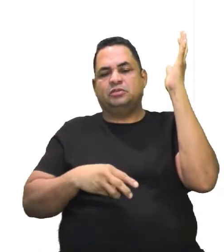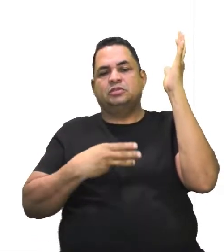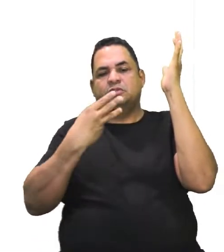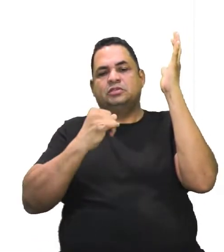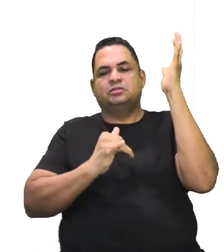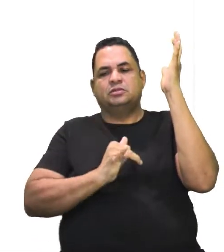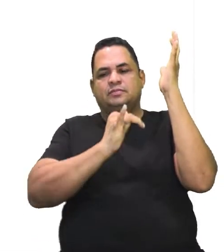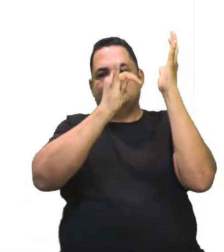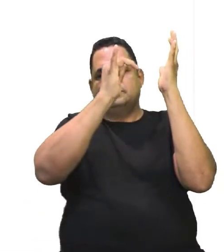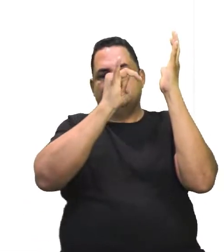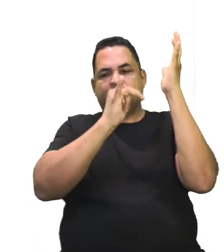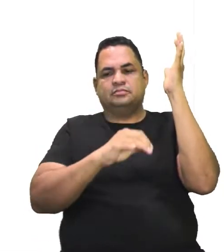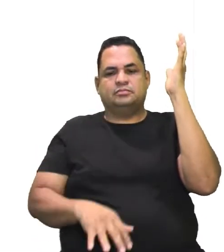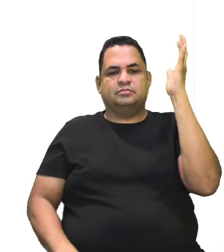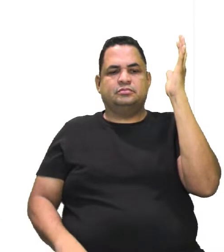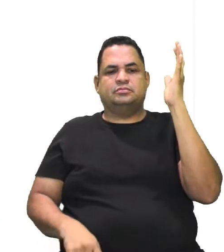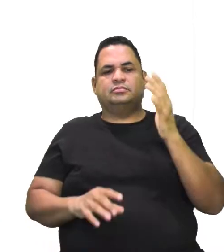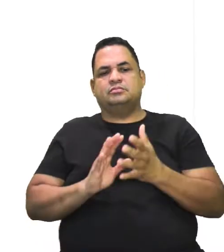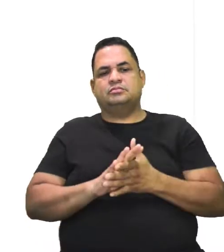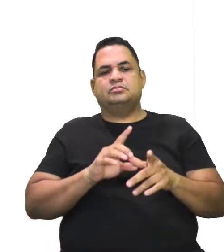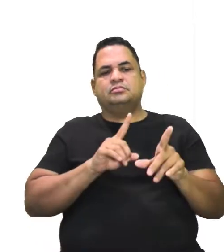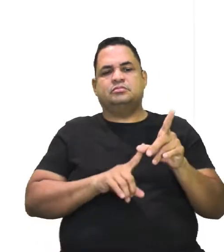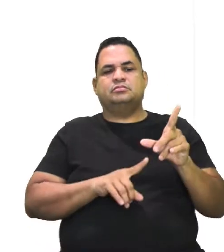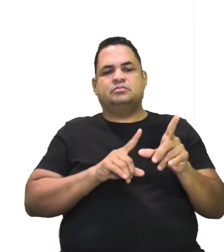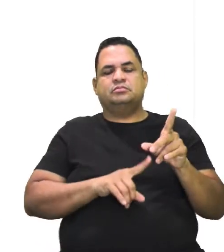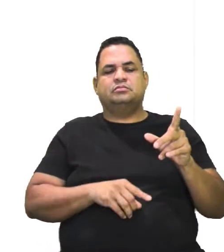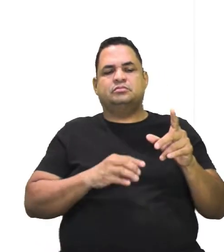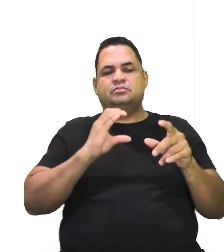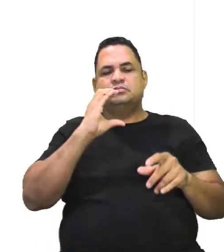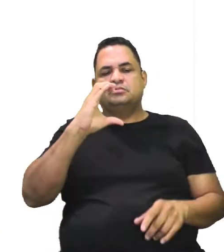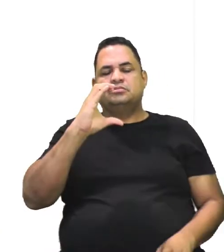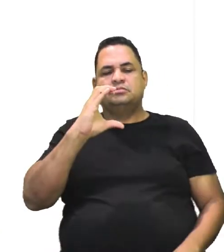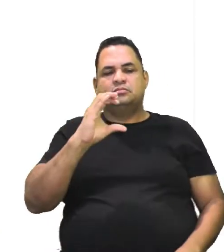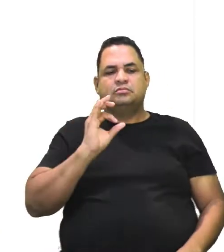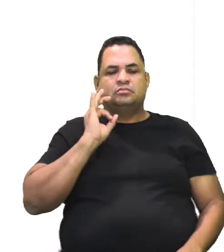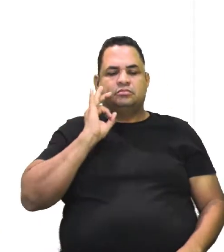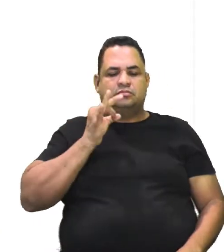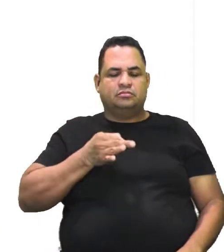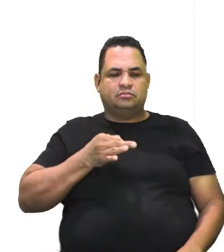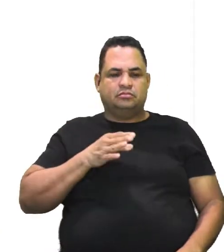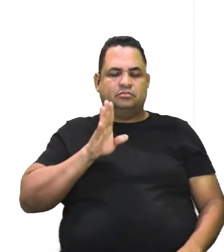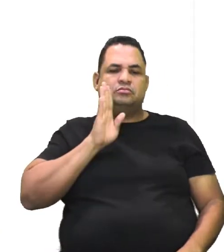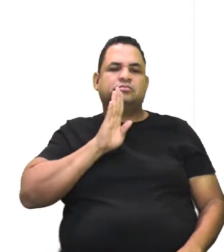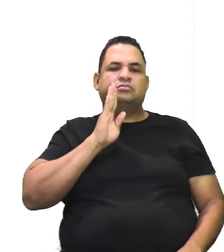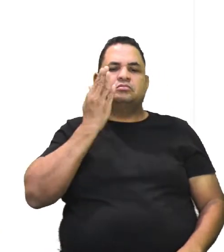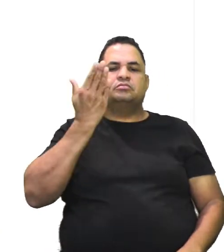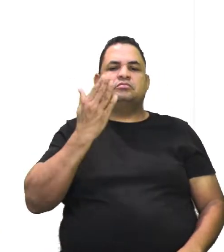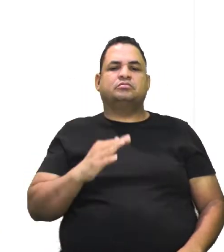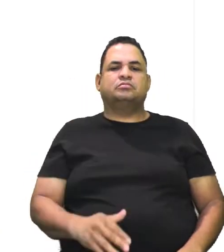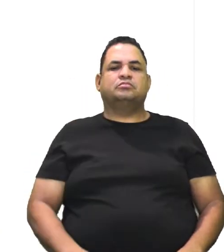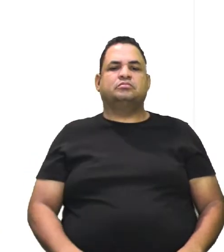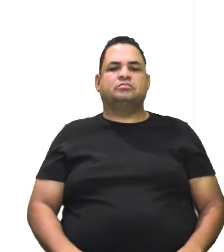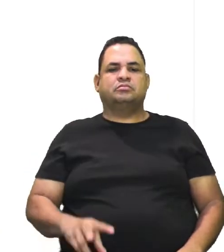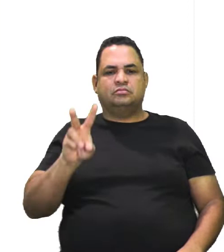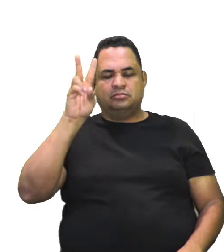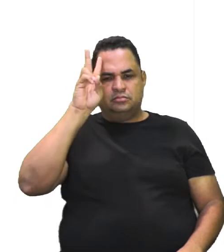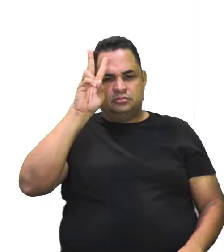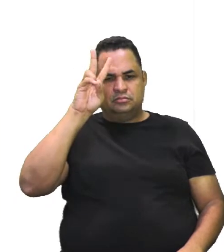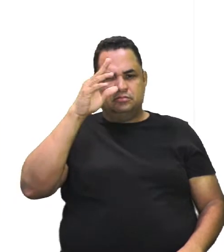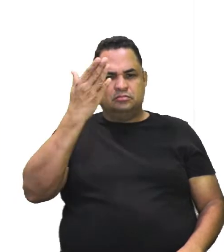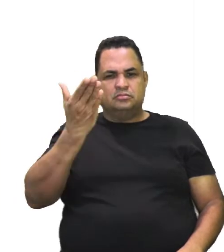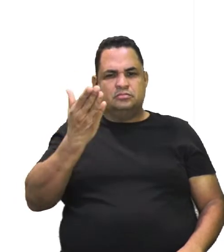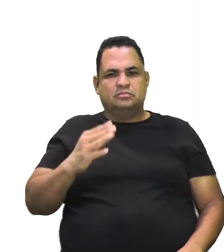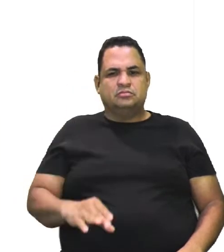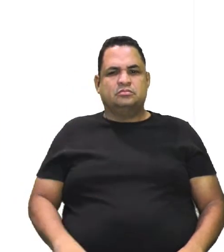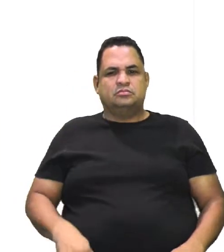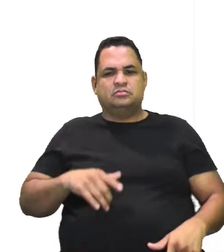para y. A alternativa correta é a letra C. Muito bem, legal, né? E aí a gente vai relembrando e